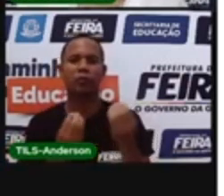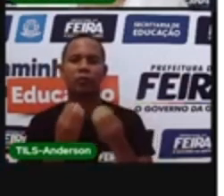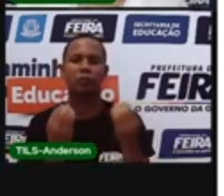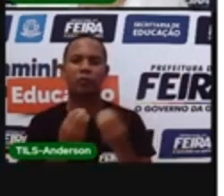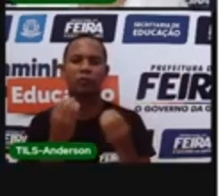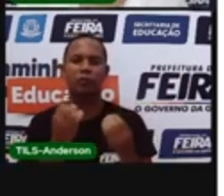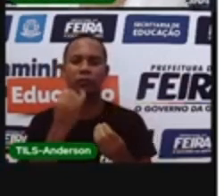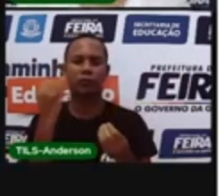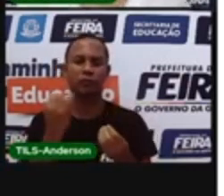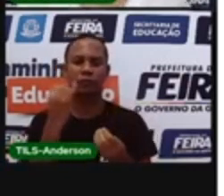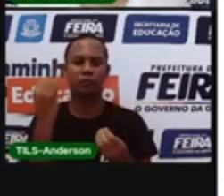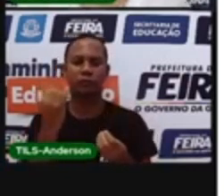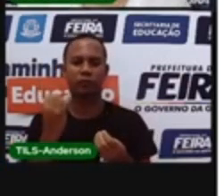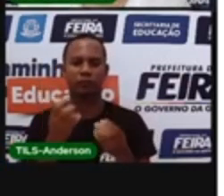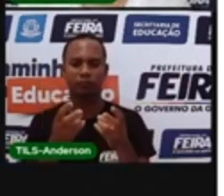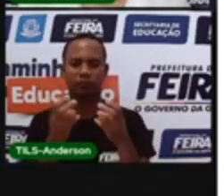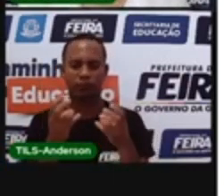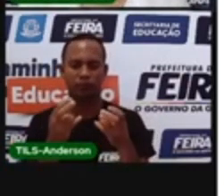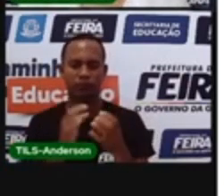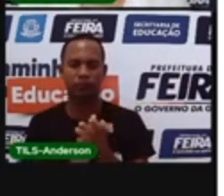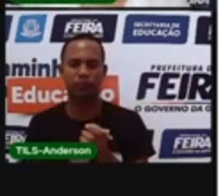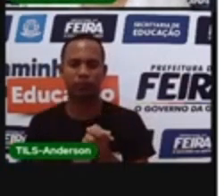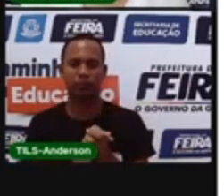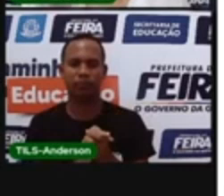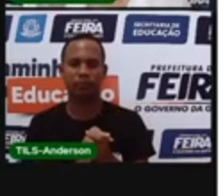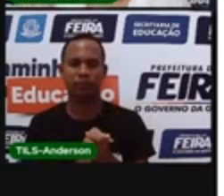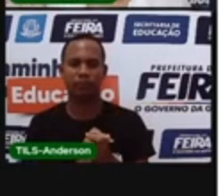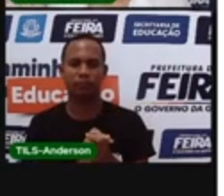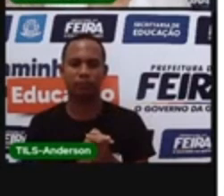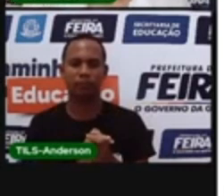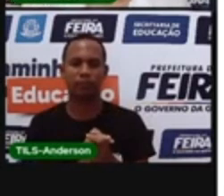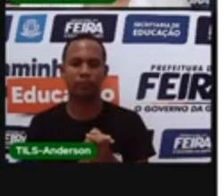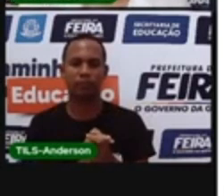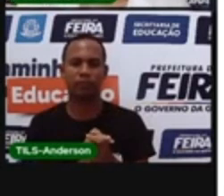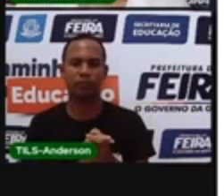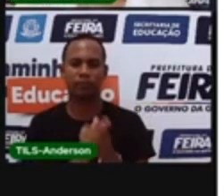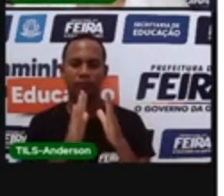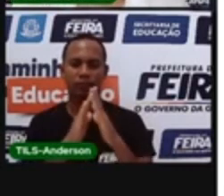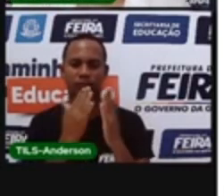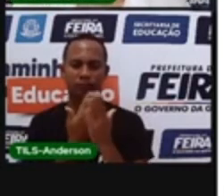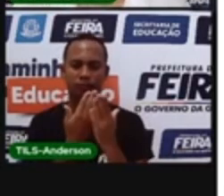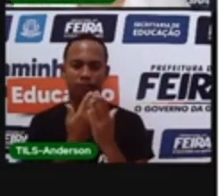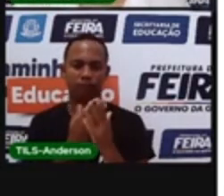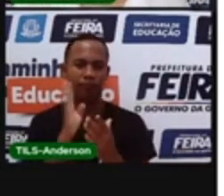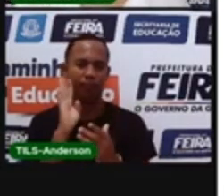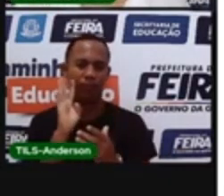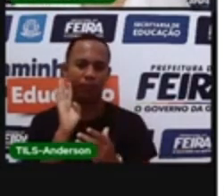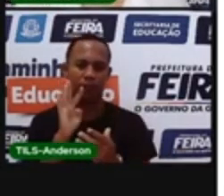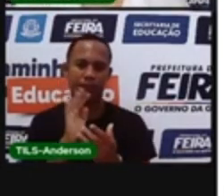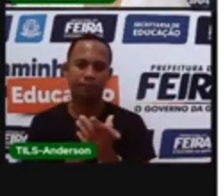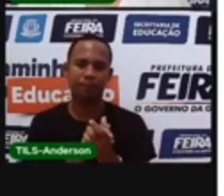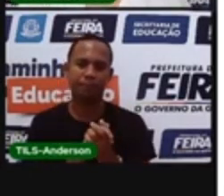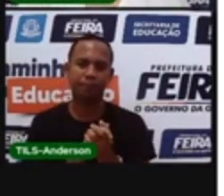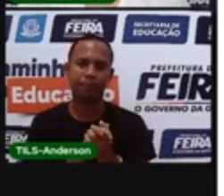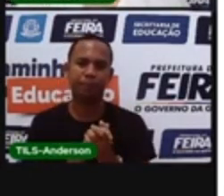hoje com a Pró Maria? Aposto que coisas interessantes, porque na minha aula só coisa legal. Vamos lá.